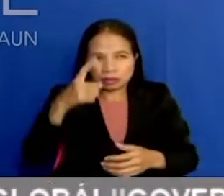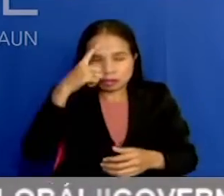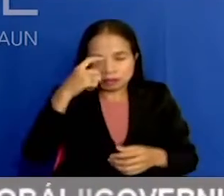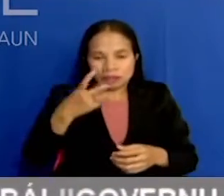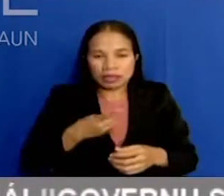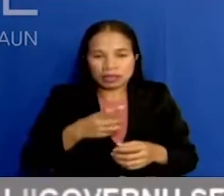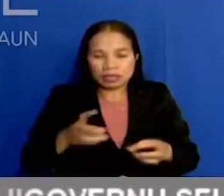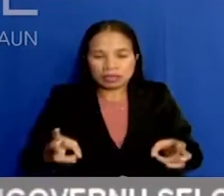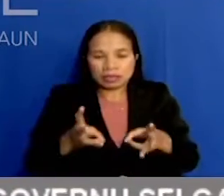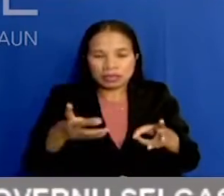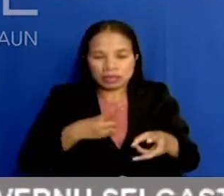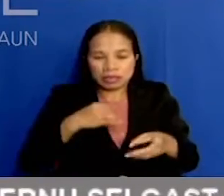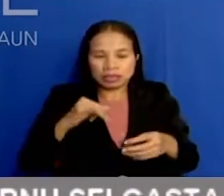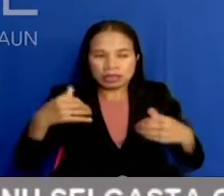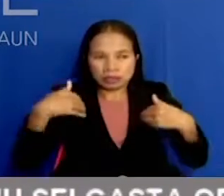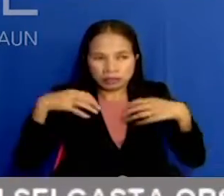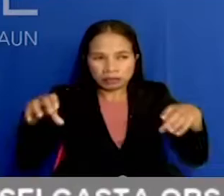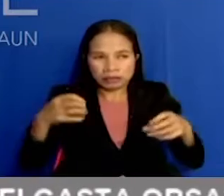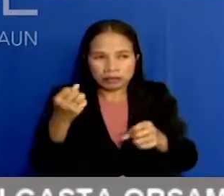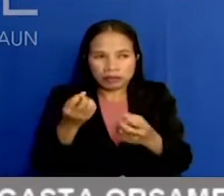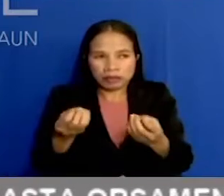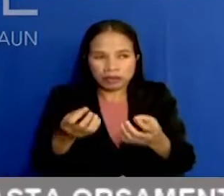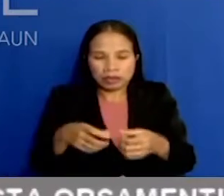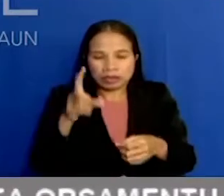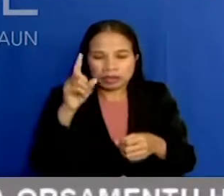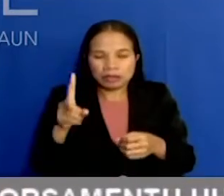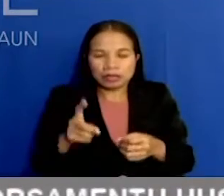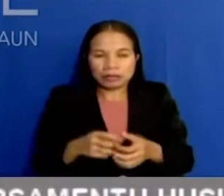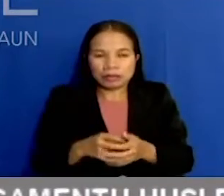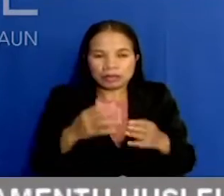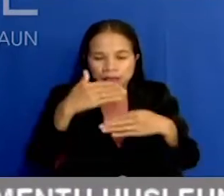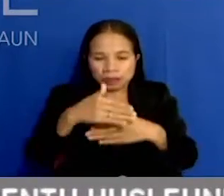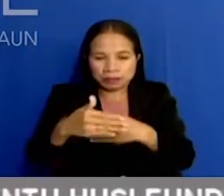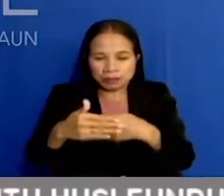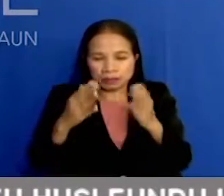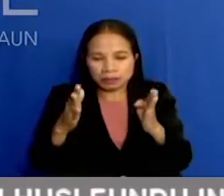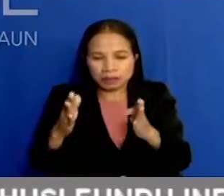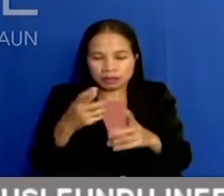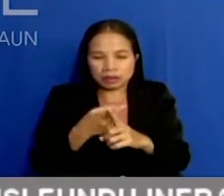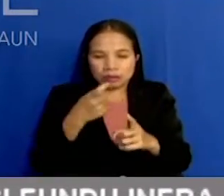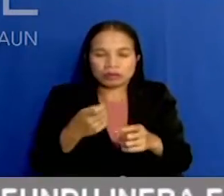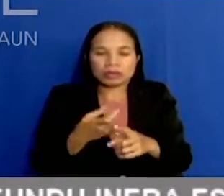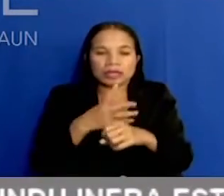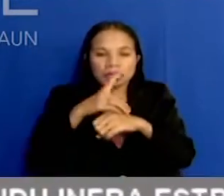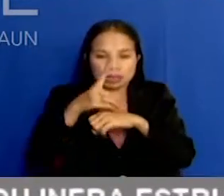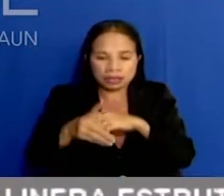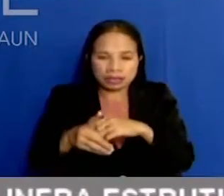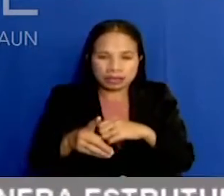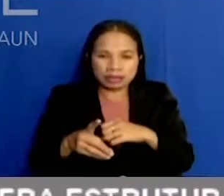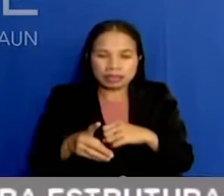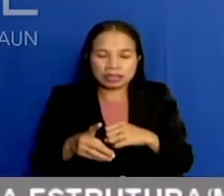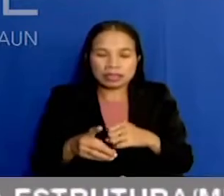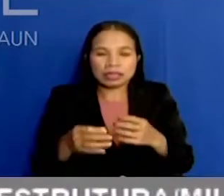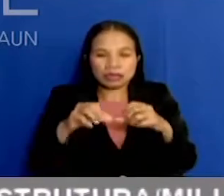Lilaran, e a exclusão do Bukida, e a rua. Ida maka recuperação se impacto si calamidade ne lao hela balu tender